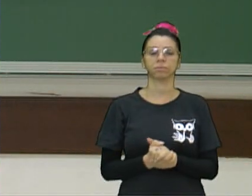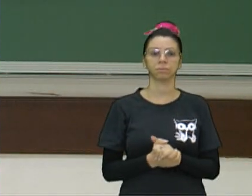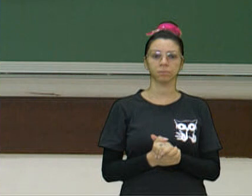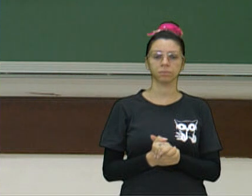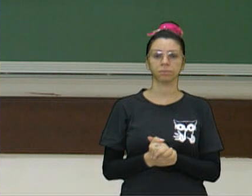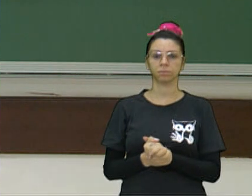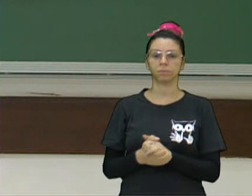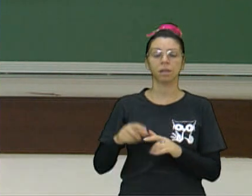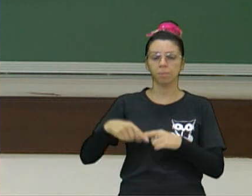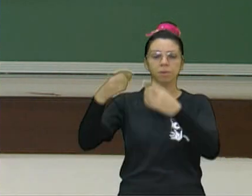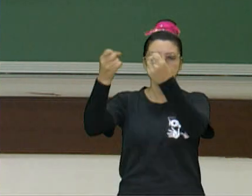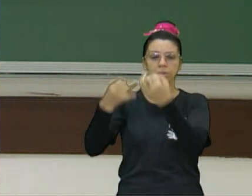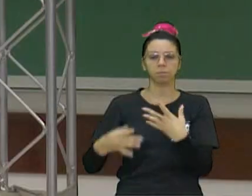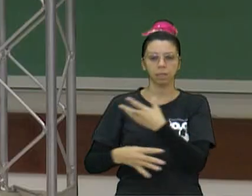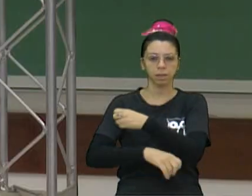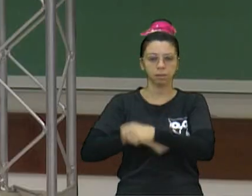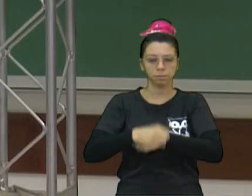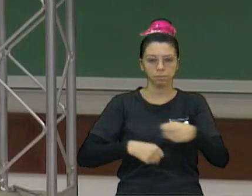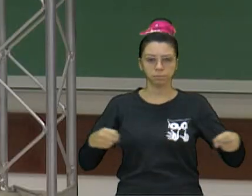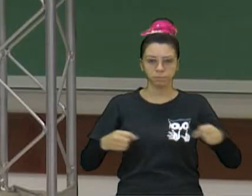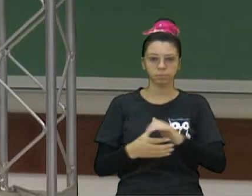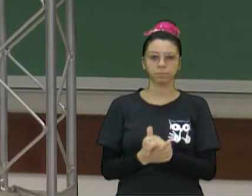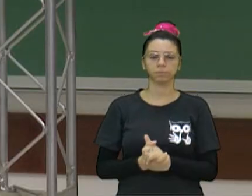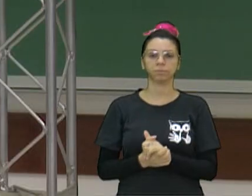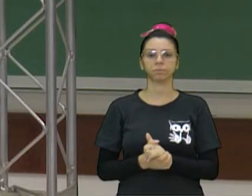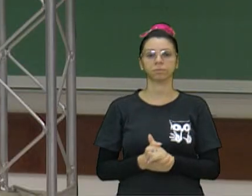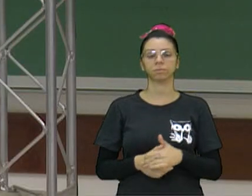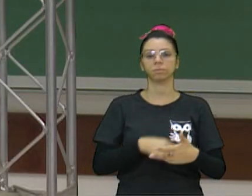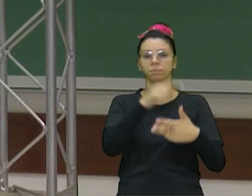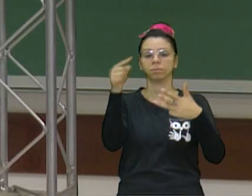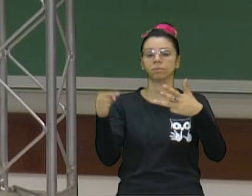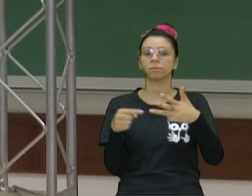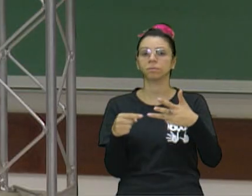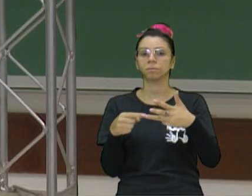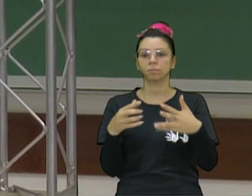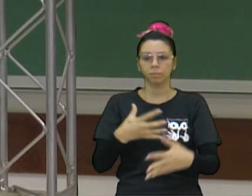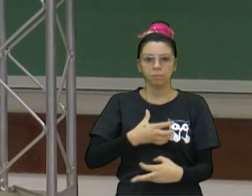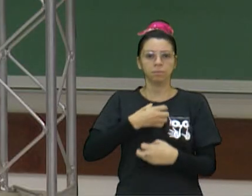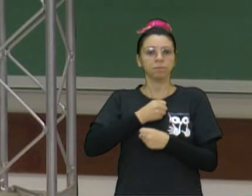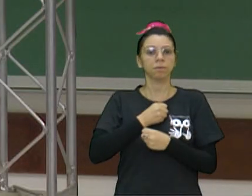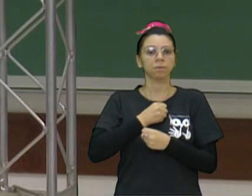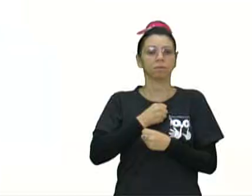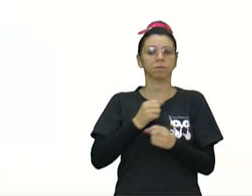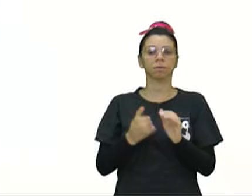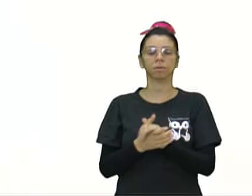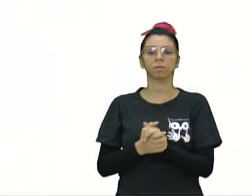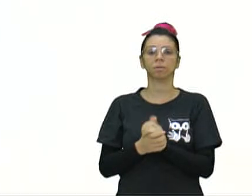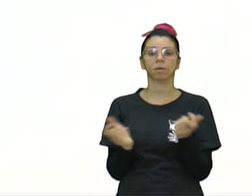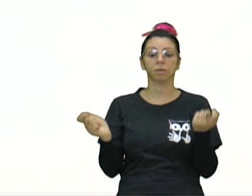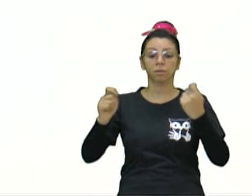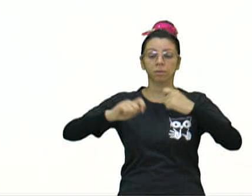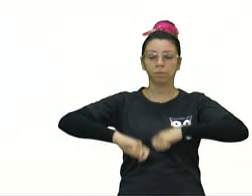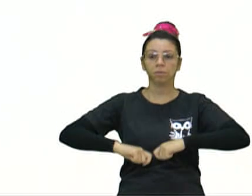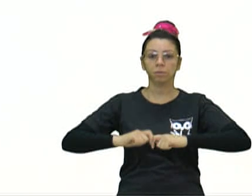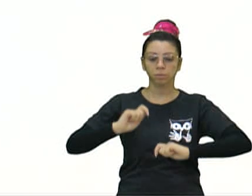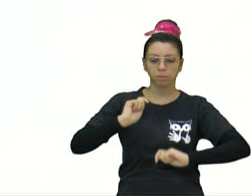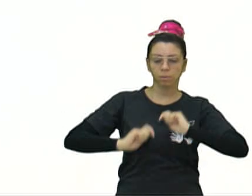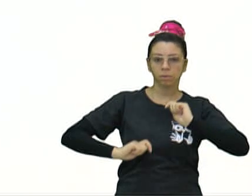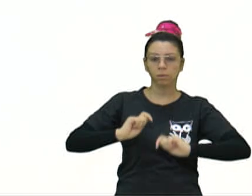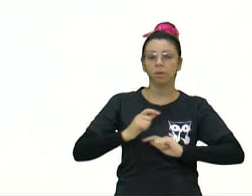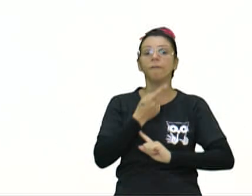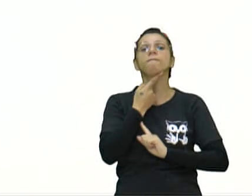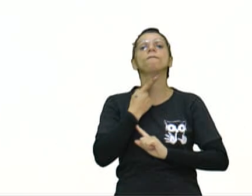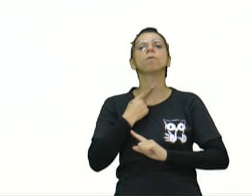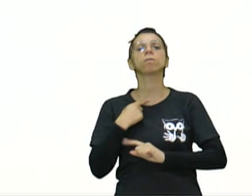faixas. O quarto princípio do taekwondo, o que é? É o autocontrole. Esse autocontrole é a capacidade de controlar os desejos e